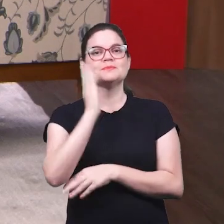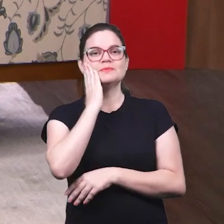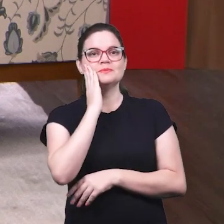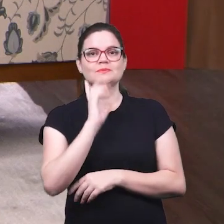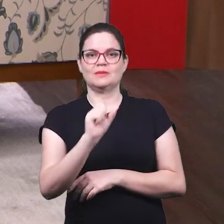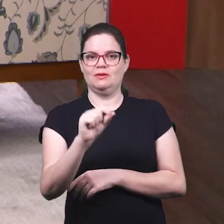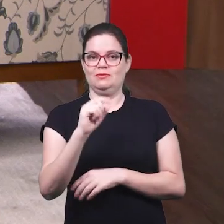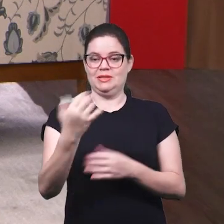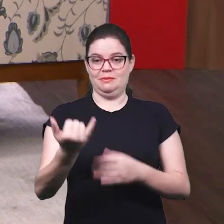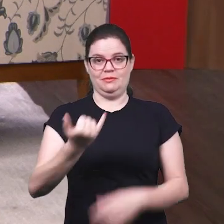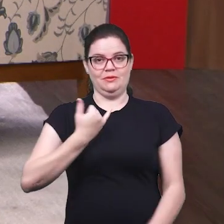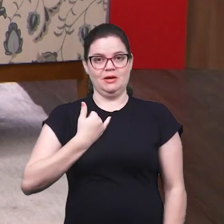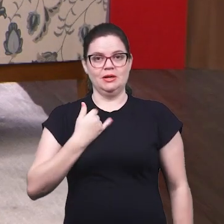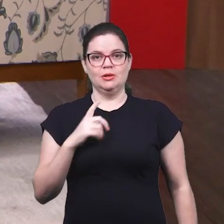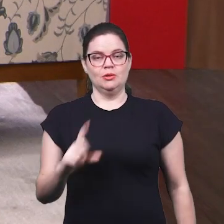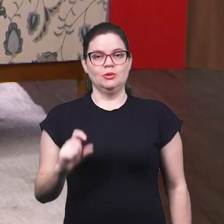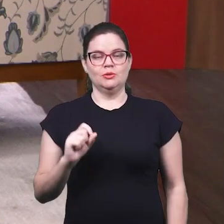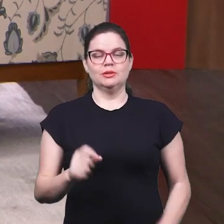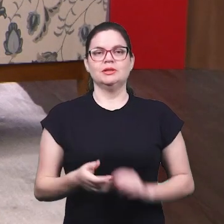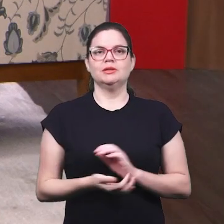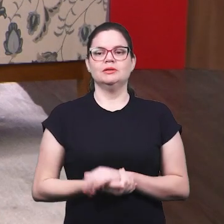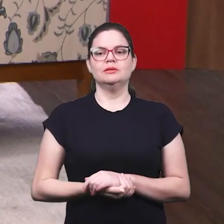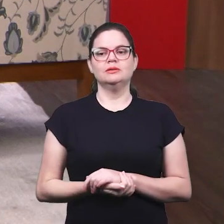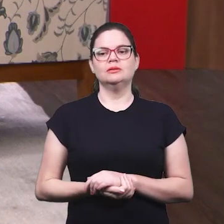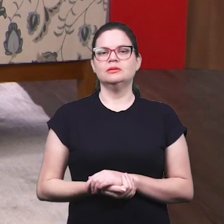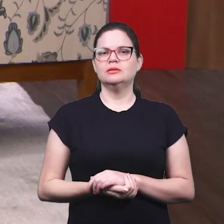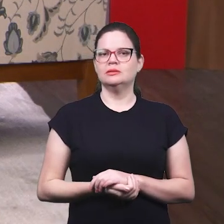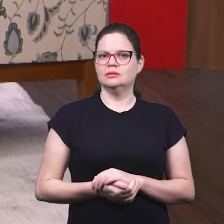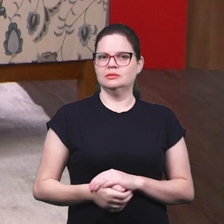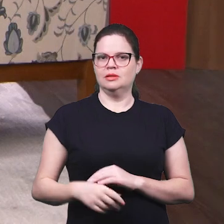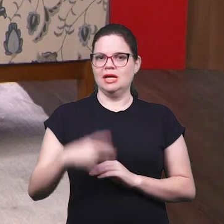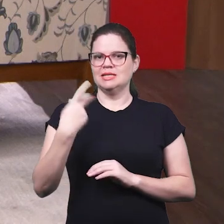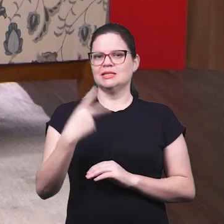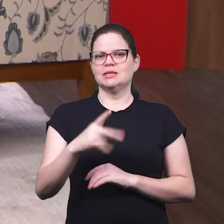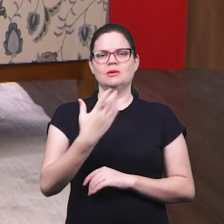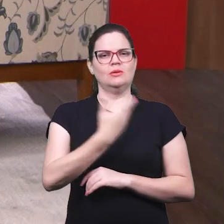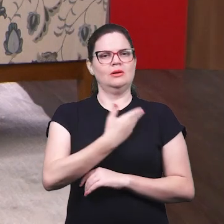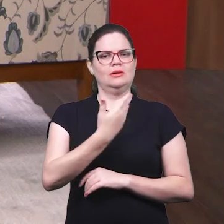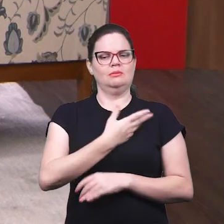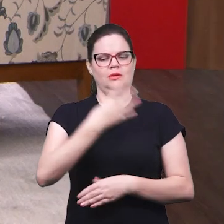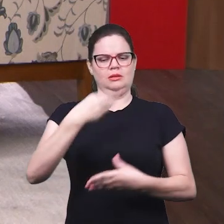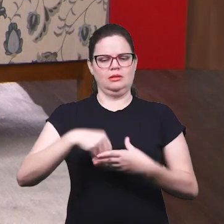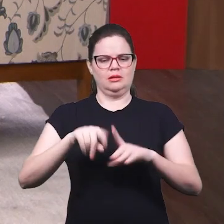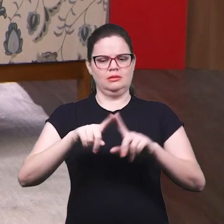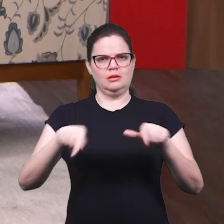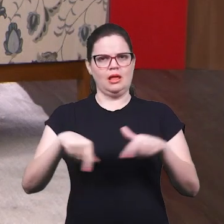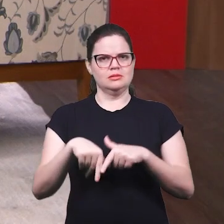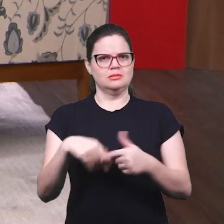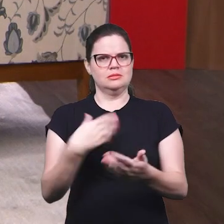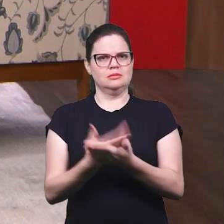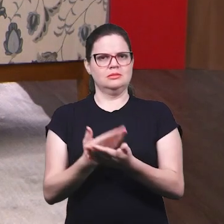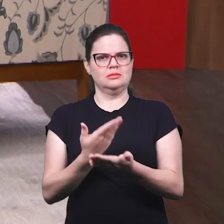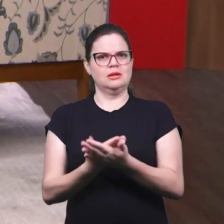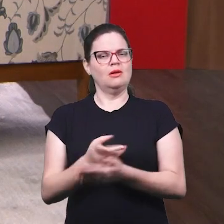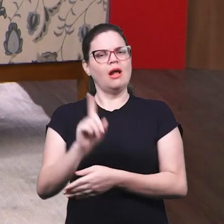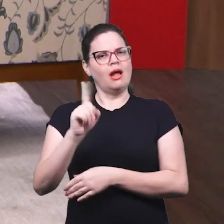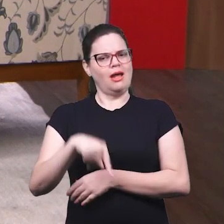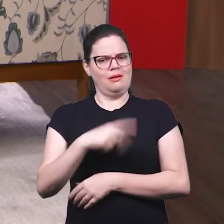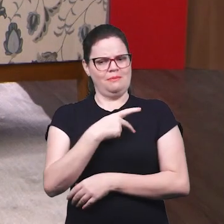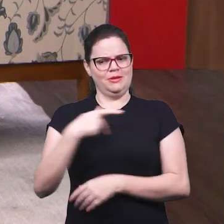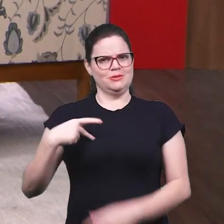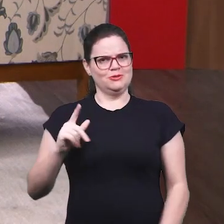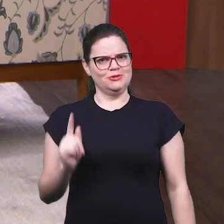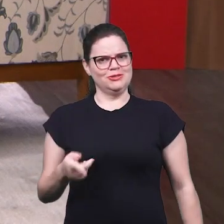até pelo que o senhor me falou aqui antes do início, seu colega de sala de aula foi o pastor